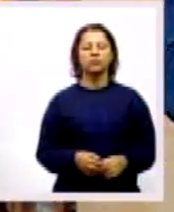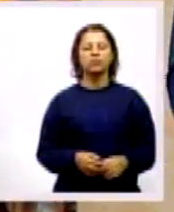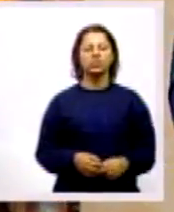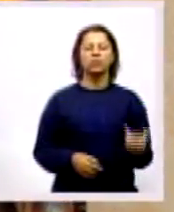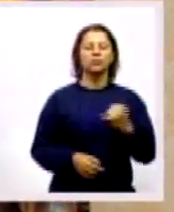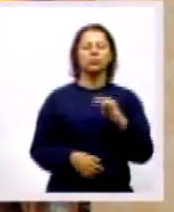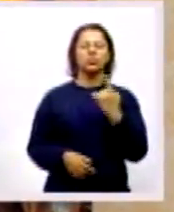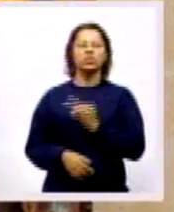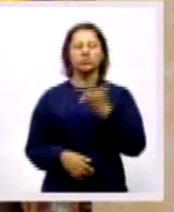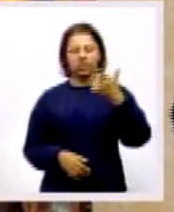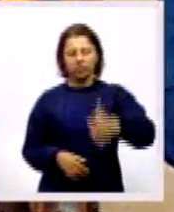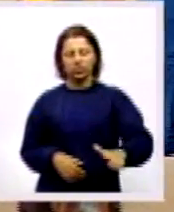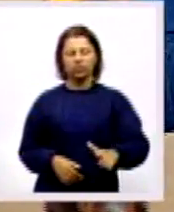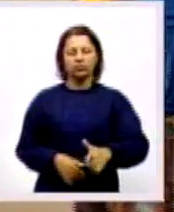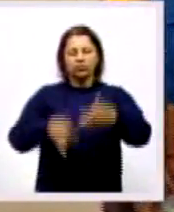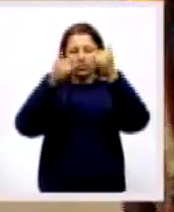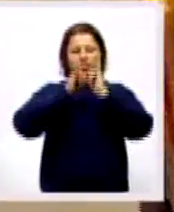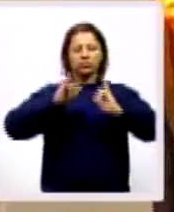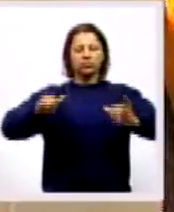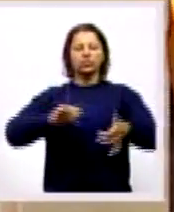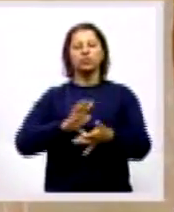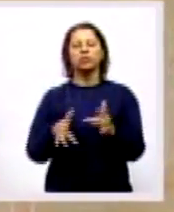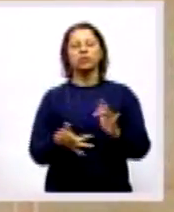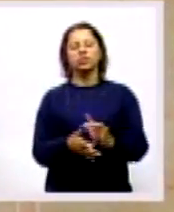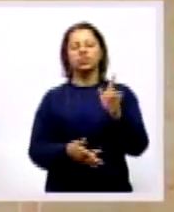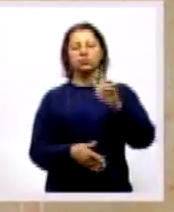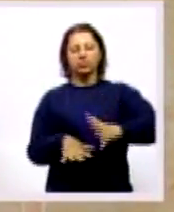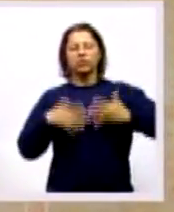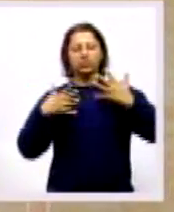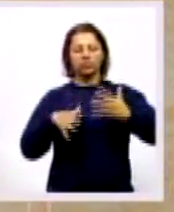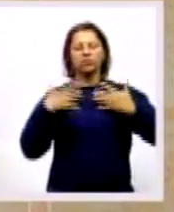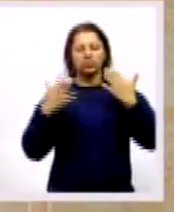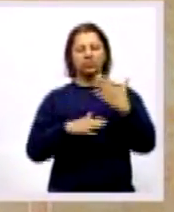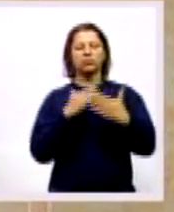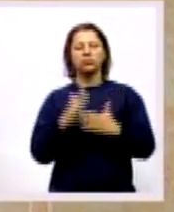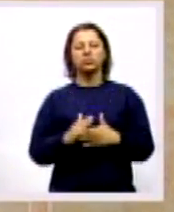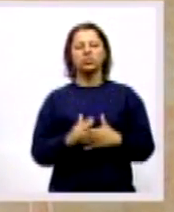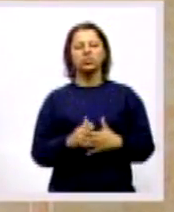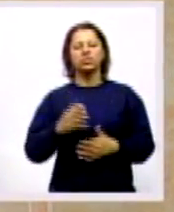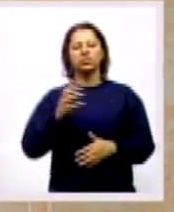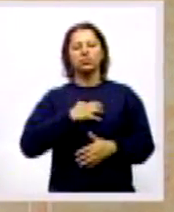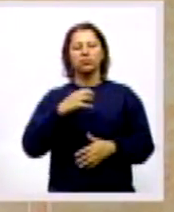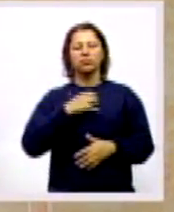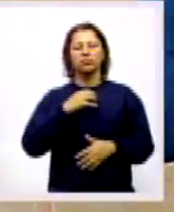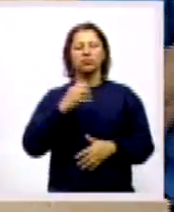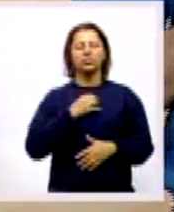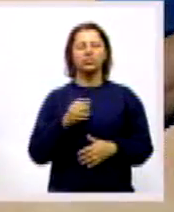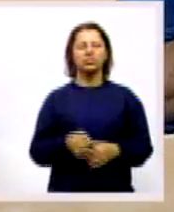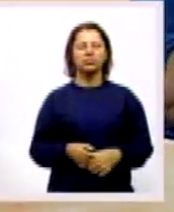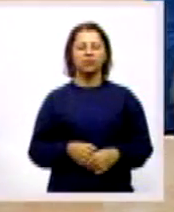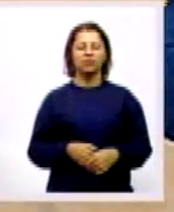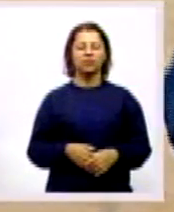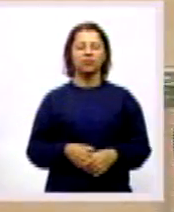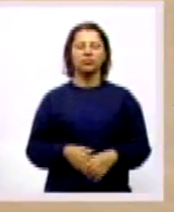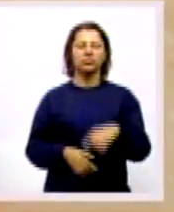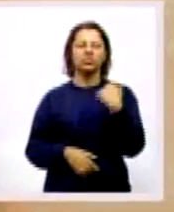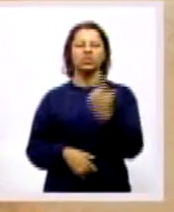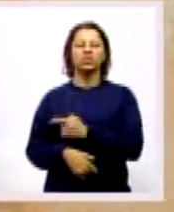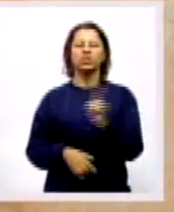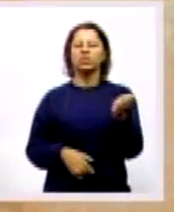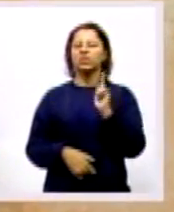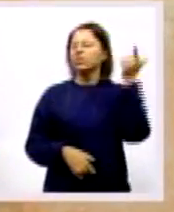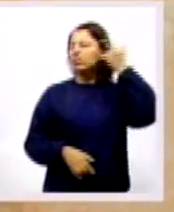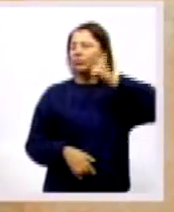Se a gente continuar anunciando que Jesus é essa alegria toda que nós estamos sentindo, nós não